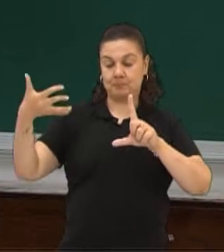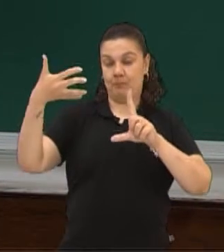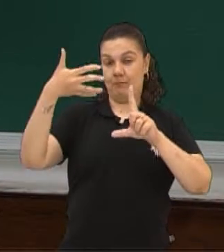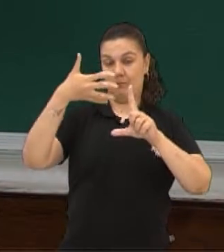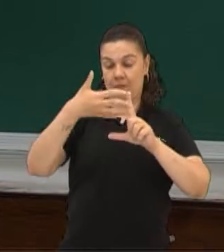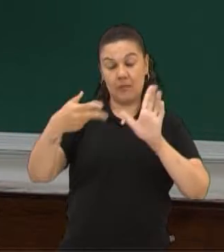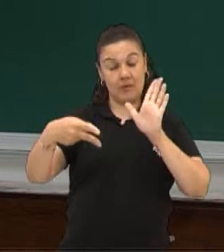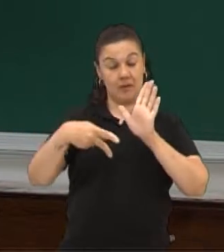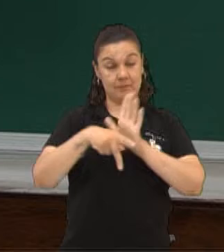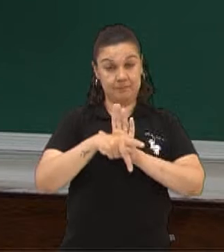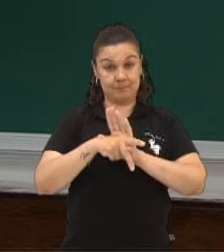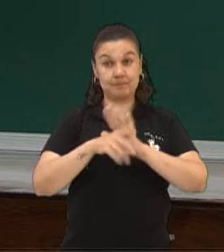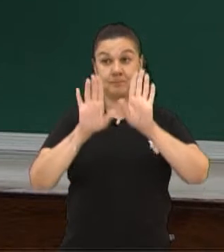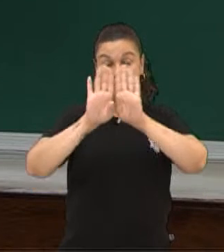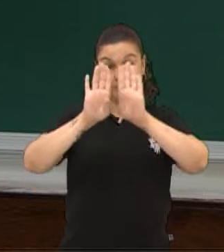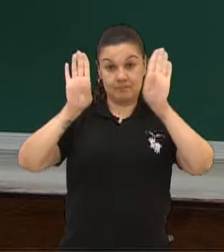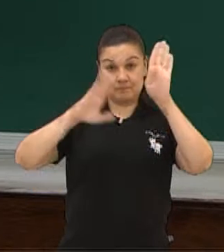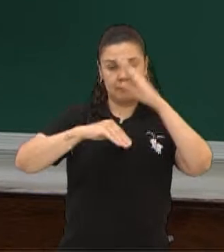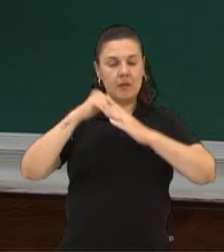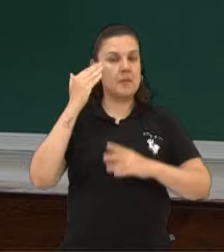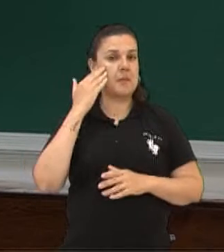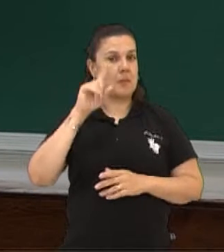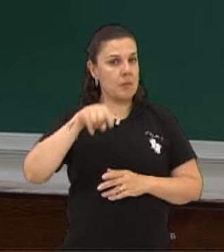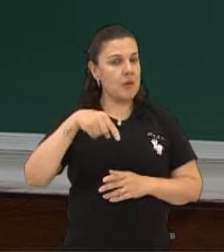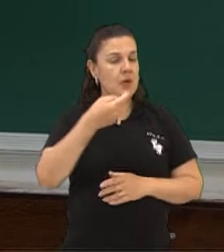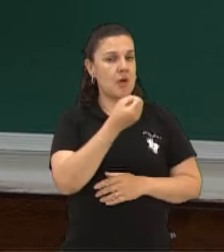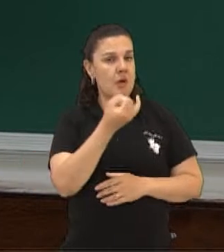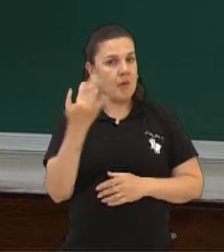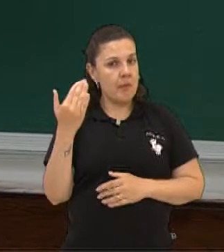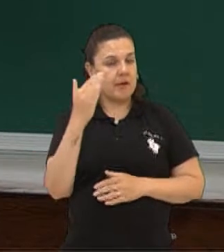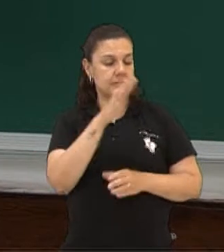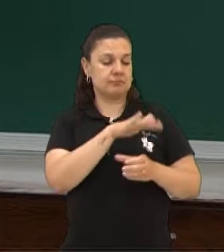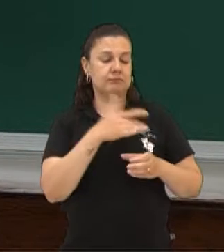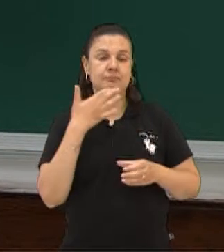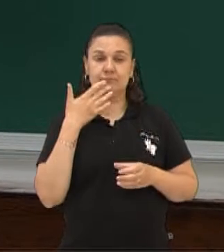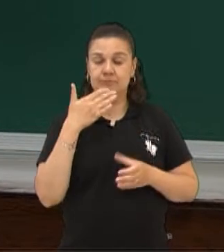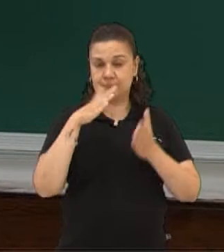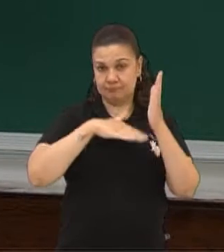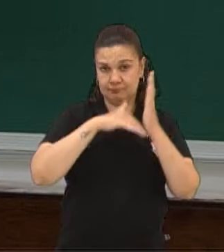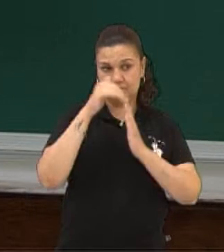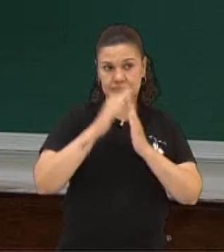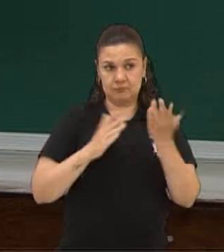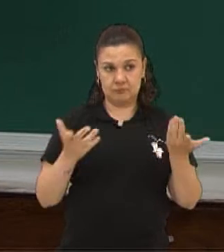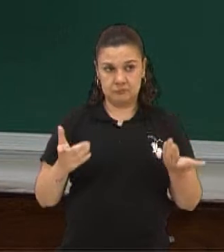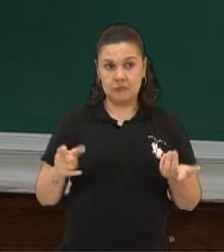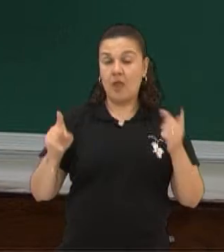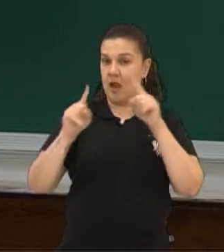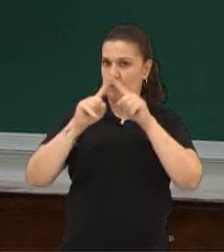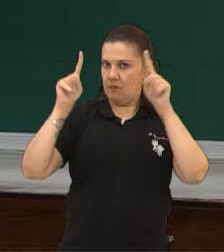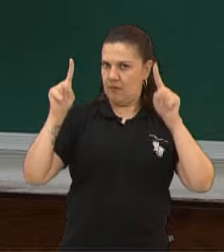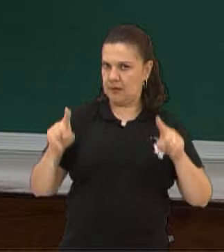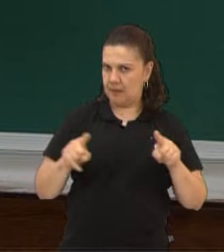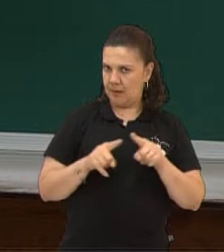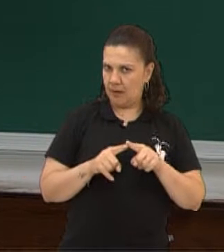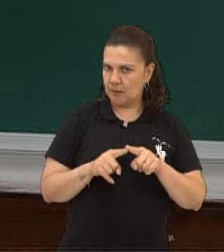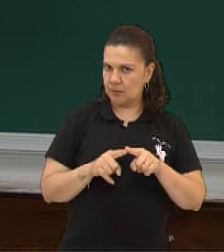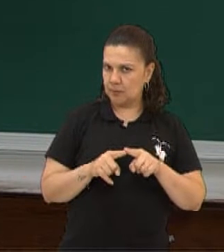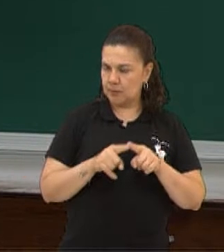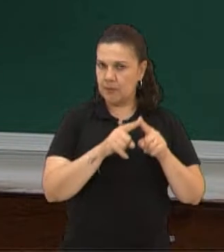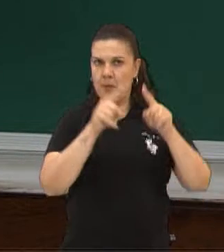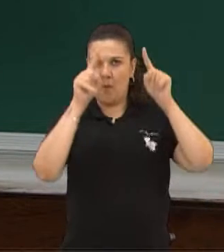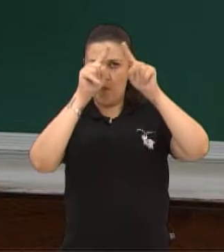para daí saber quantas latas de tinta a gente vai usar, hein? Essa parede tem um formato de quadrado, tem um formato